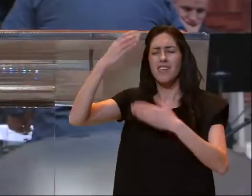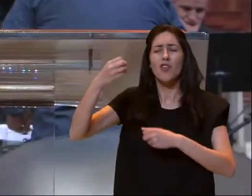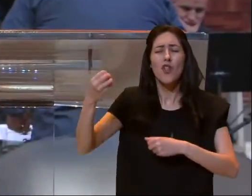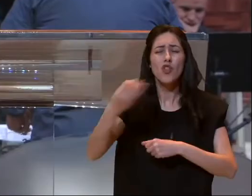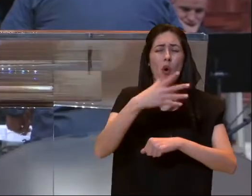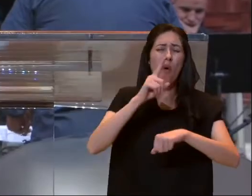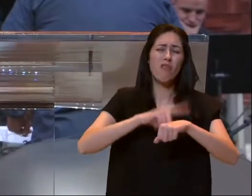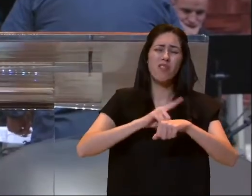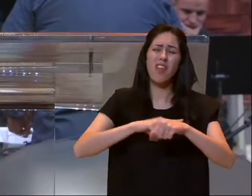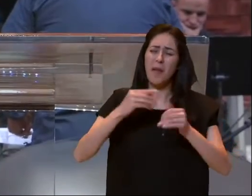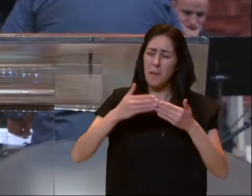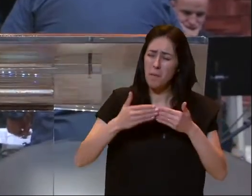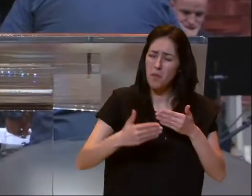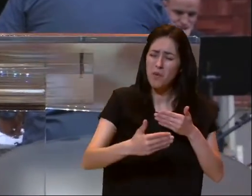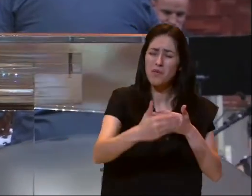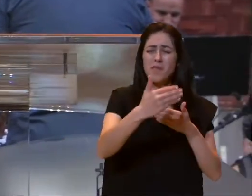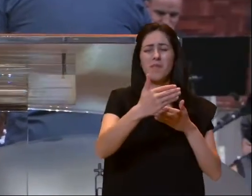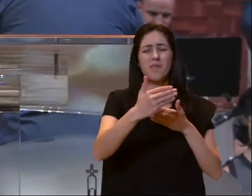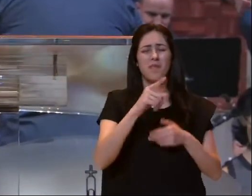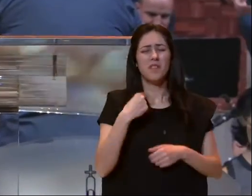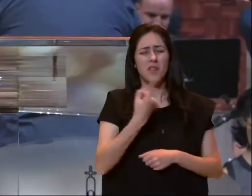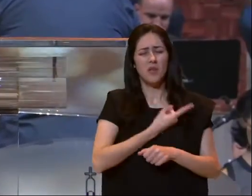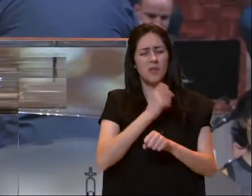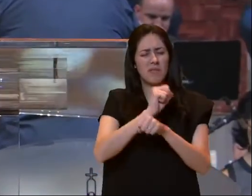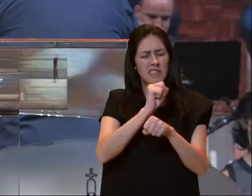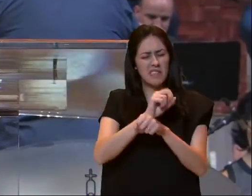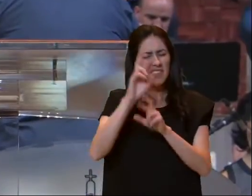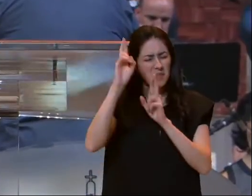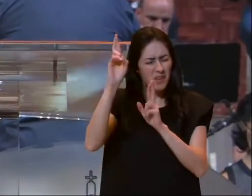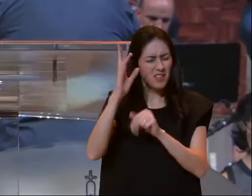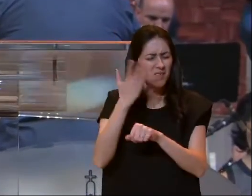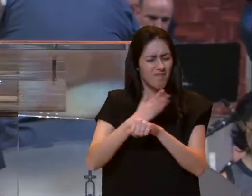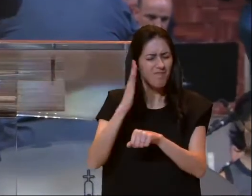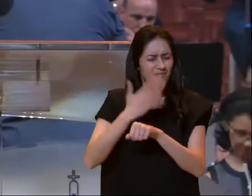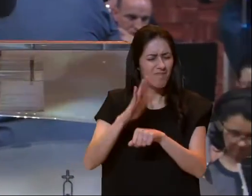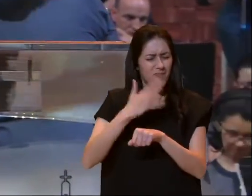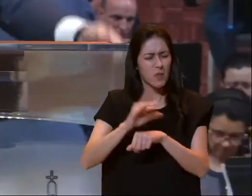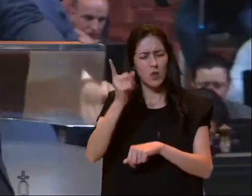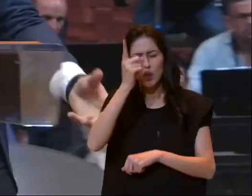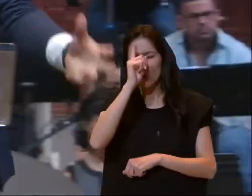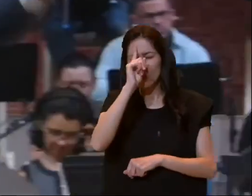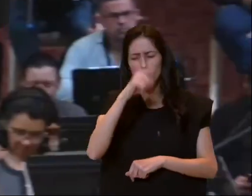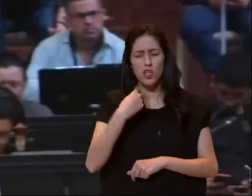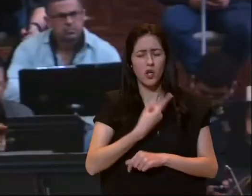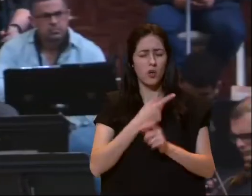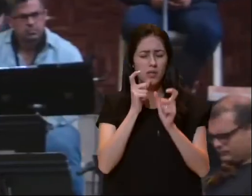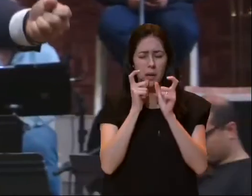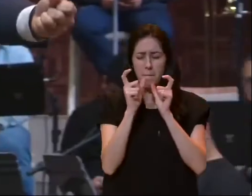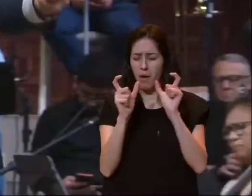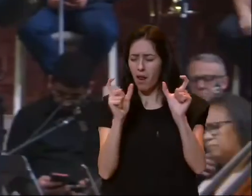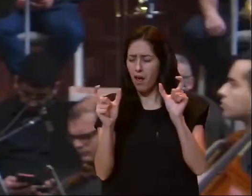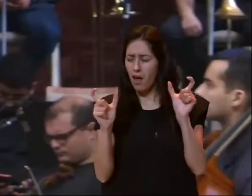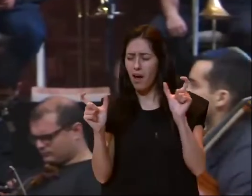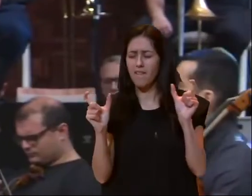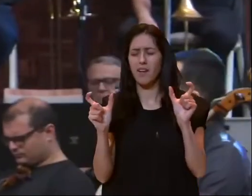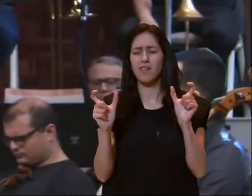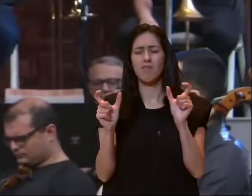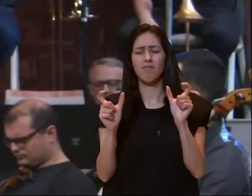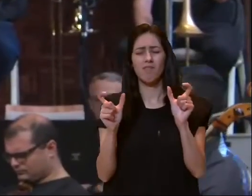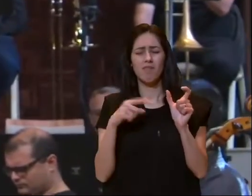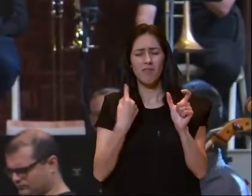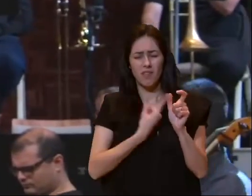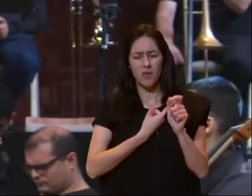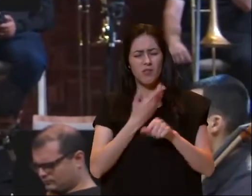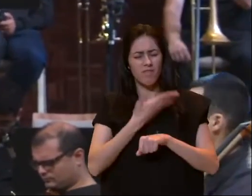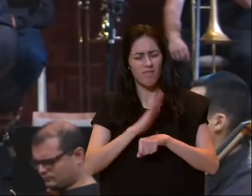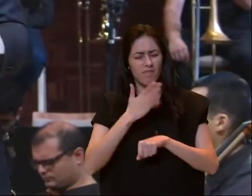a esperança que praticamos dia a dia com as nossas palavras, que a esperança que